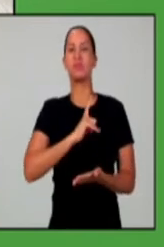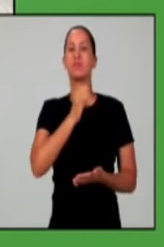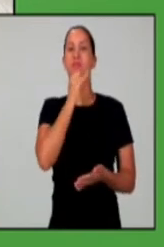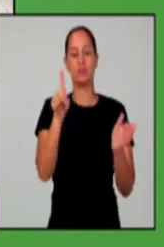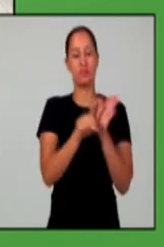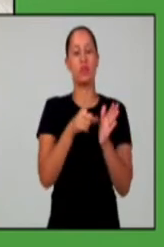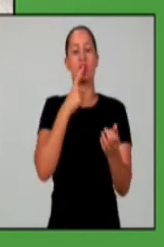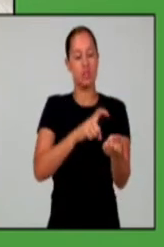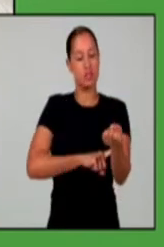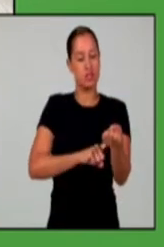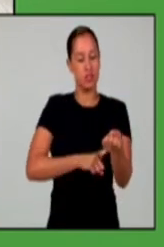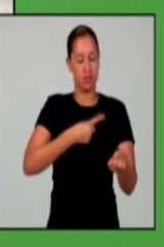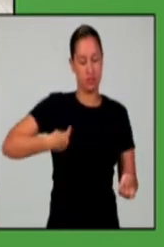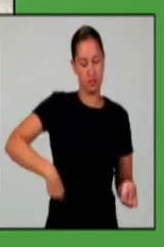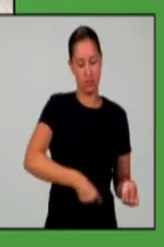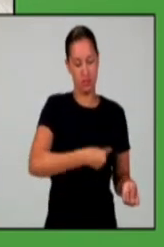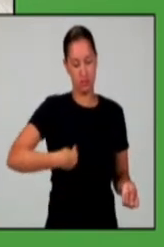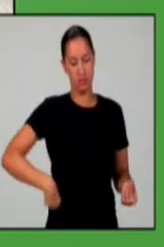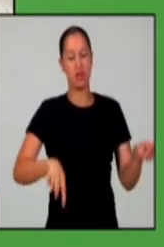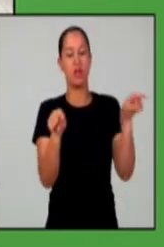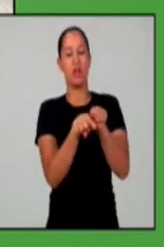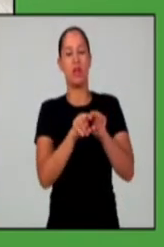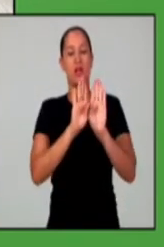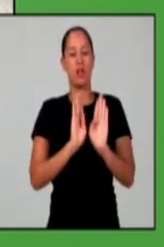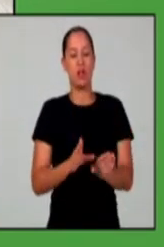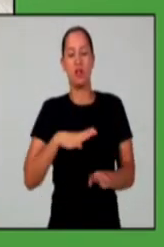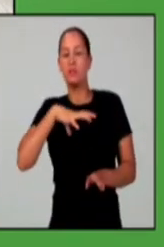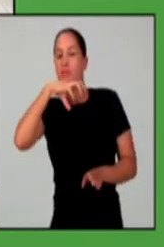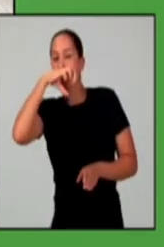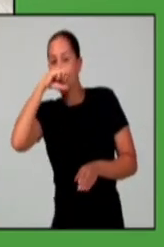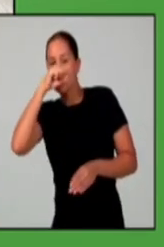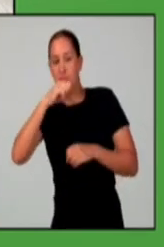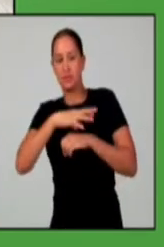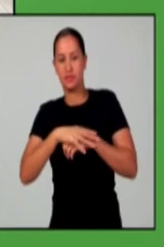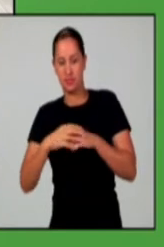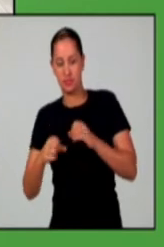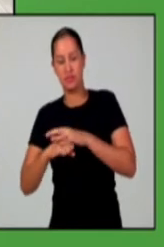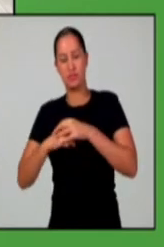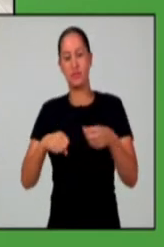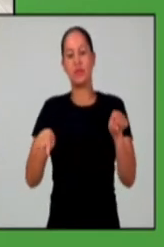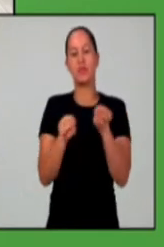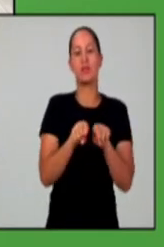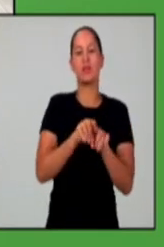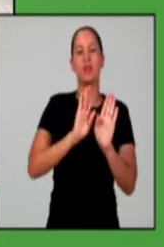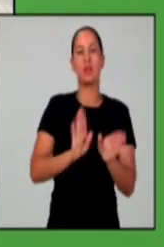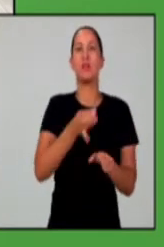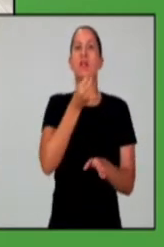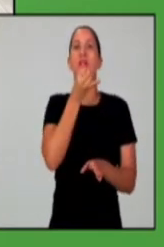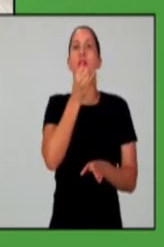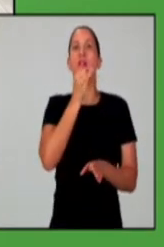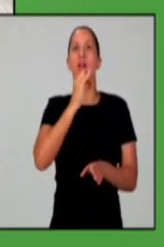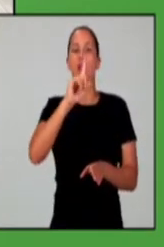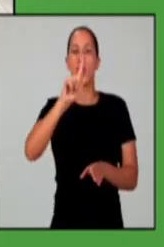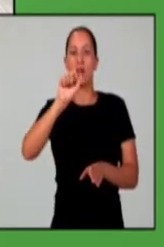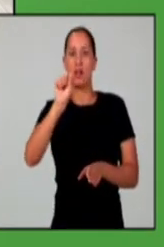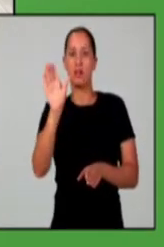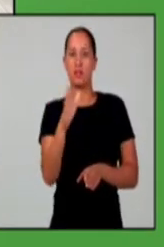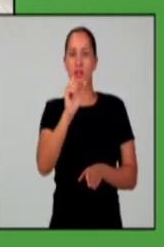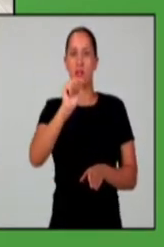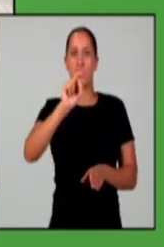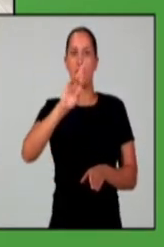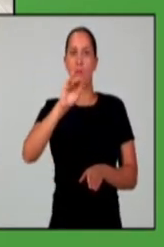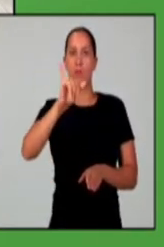realiza a circulação sanguínea, distribui alimento e oxigênio às células, retira resíduos celulares como o gás carbônico e